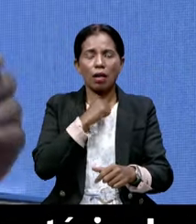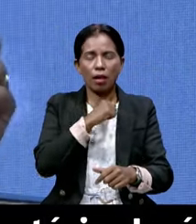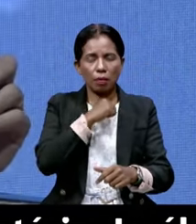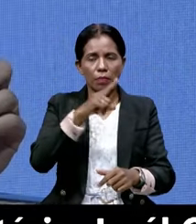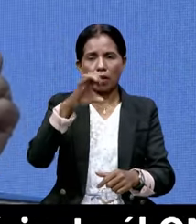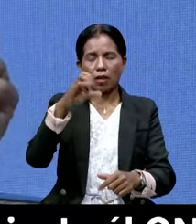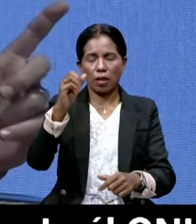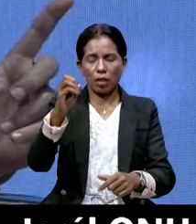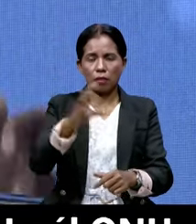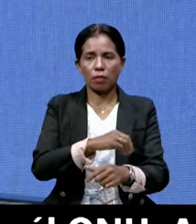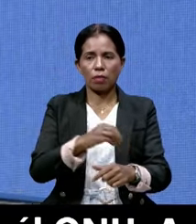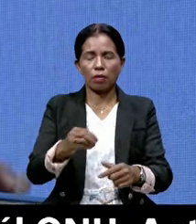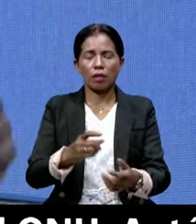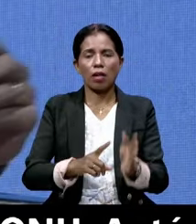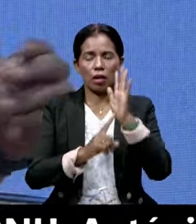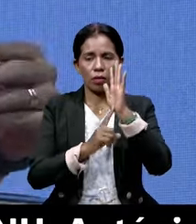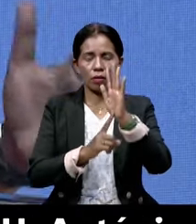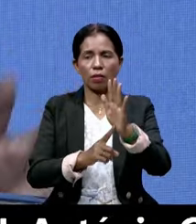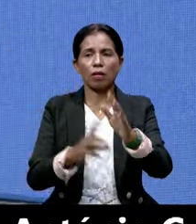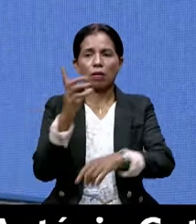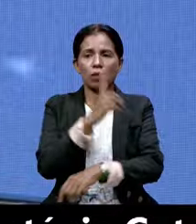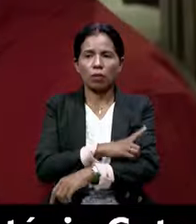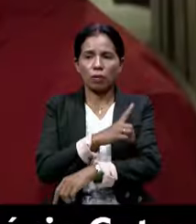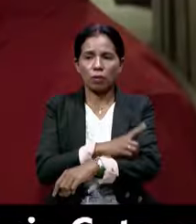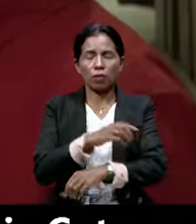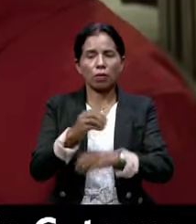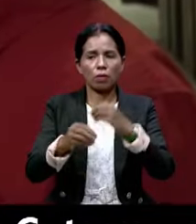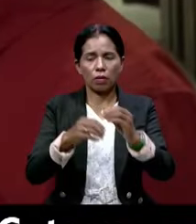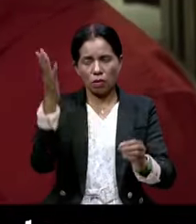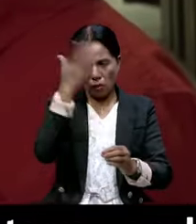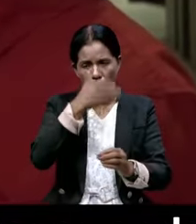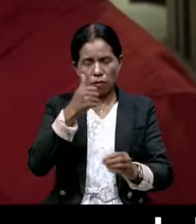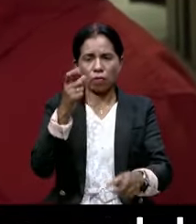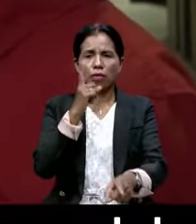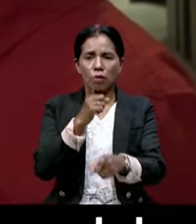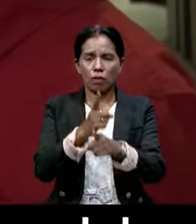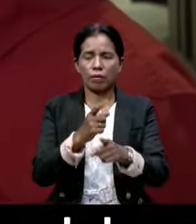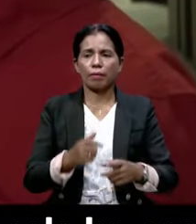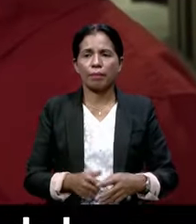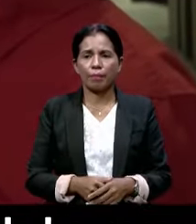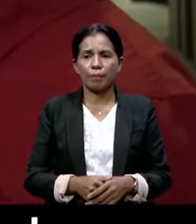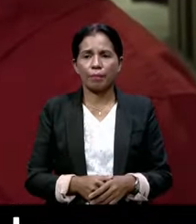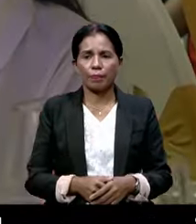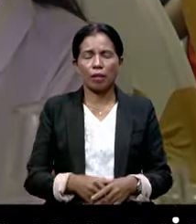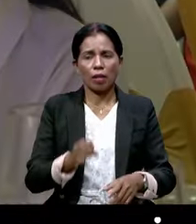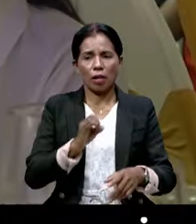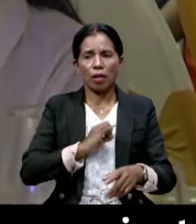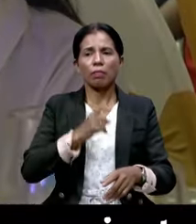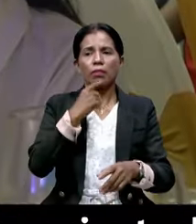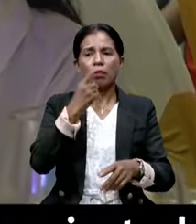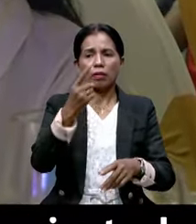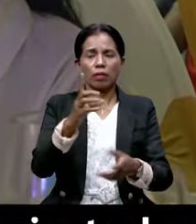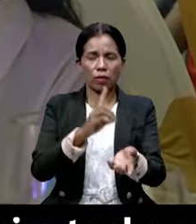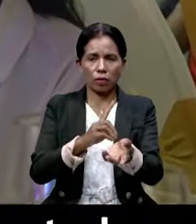Maxaiança, provedor de leitores. Neve Lorloro, a lanagem do jornal, furak, furak, que teve, o jornal começa. E vamos até, o Dr.